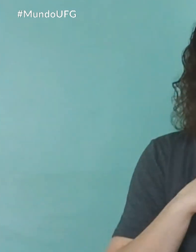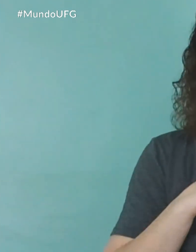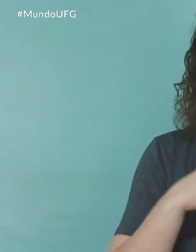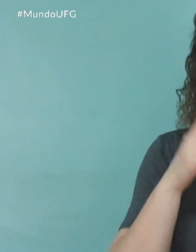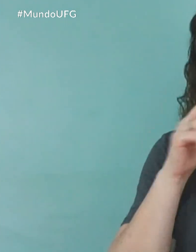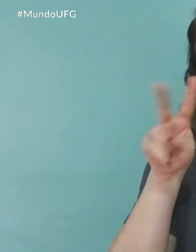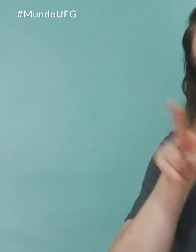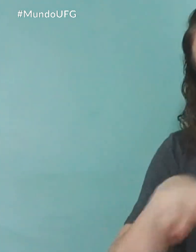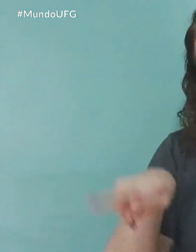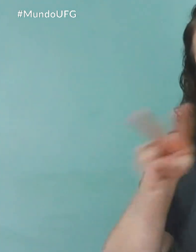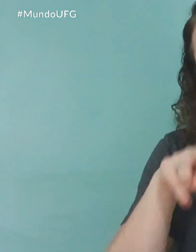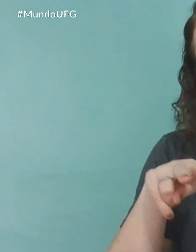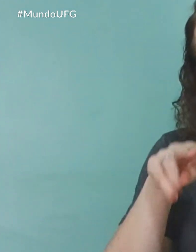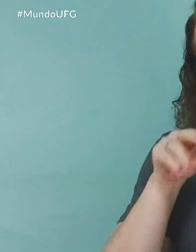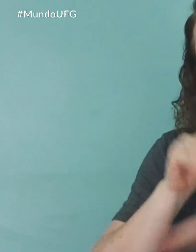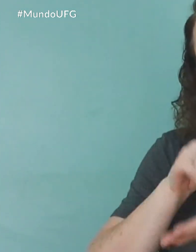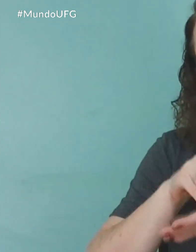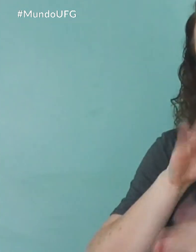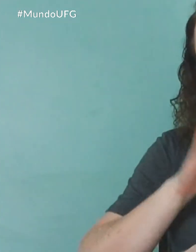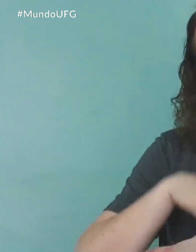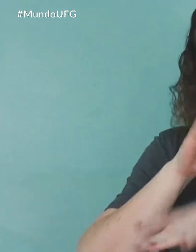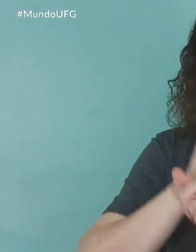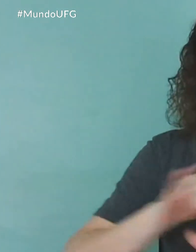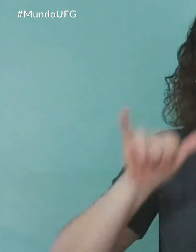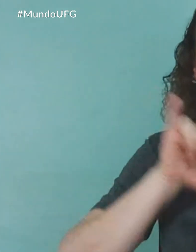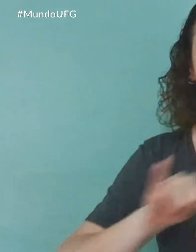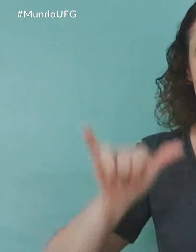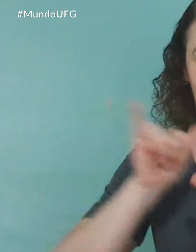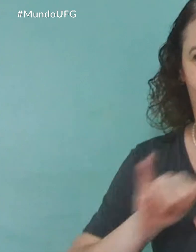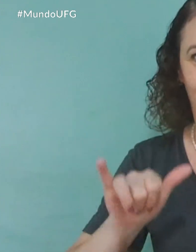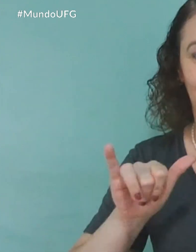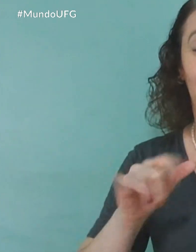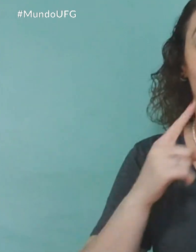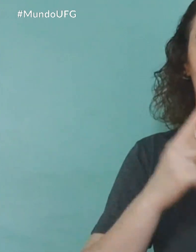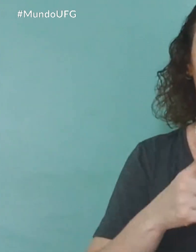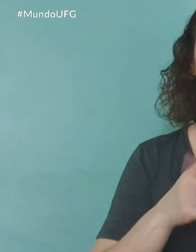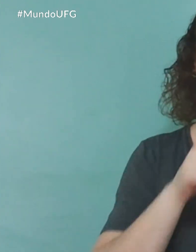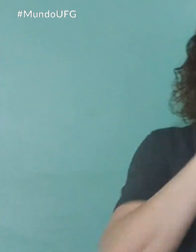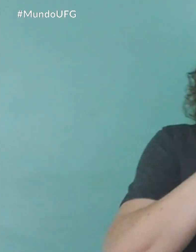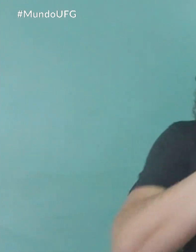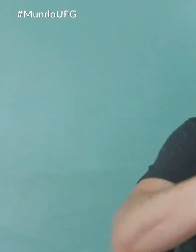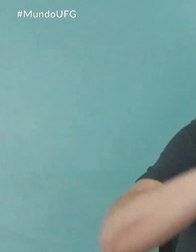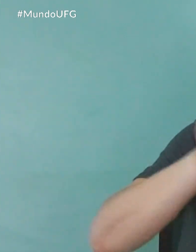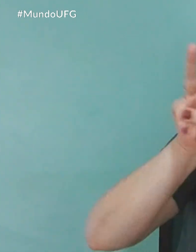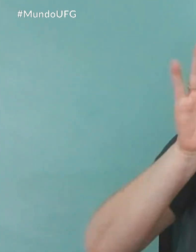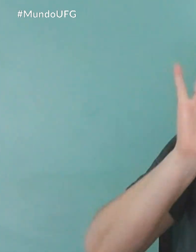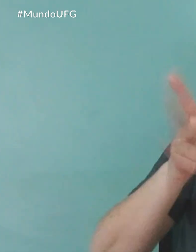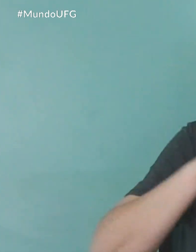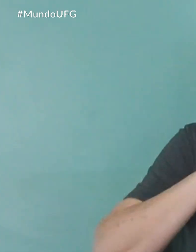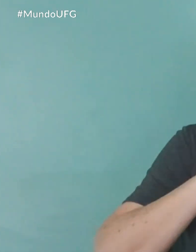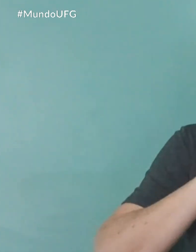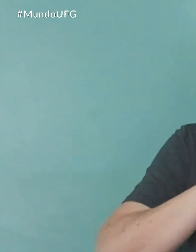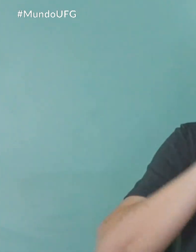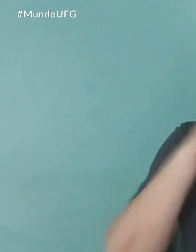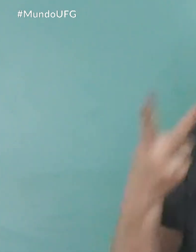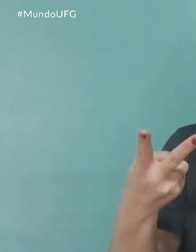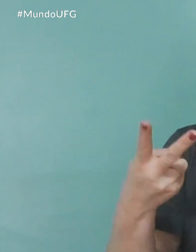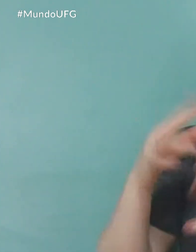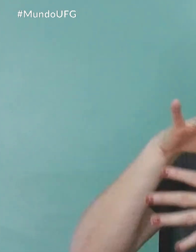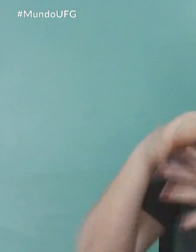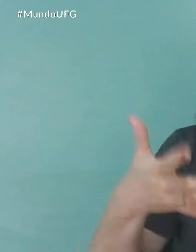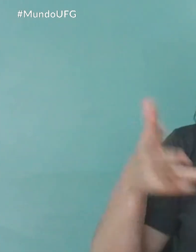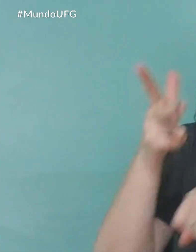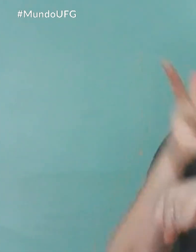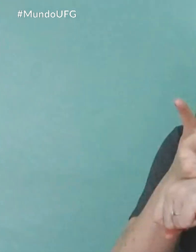criamos, a professora Sueli criou o perfil do Bibliolibras no Instagram, com o intuito de divulgar.